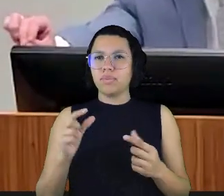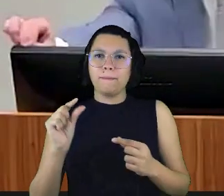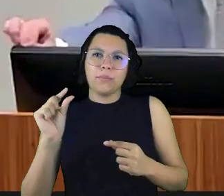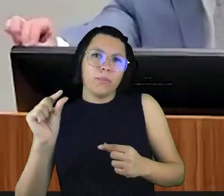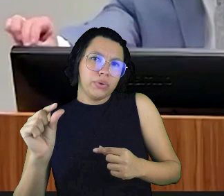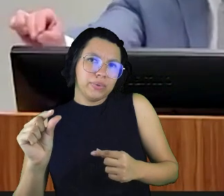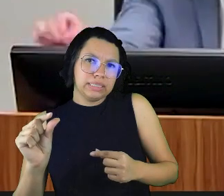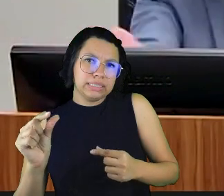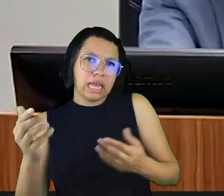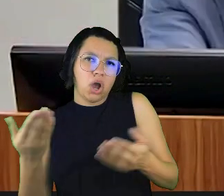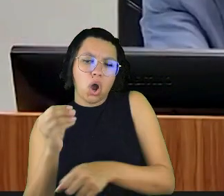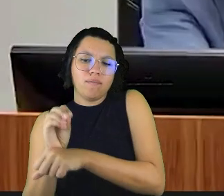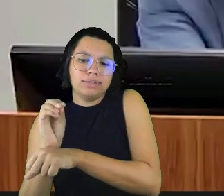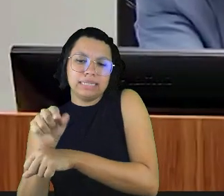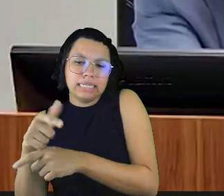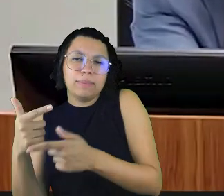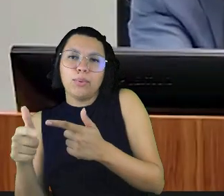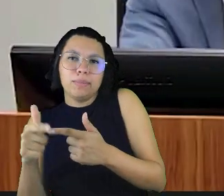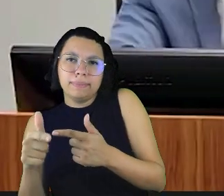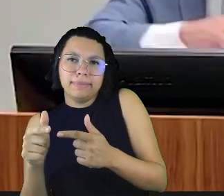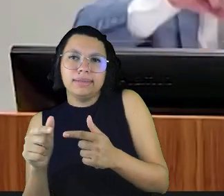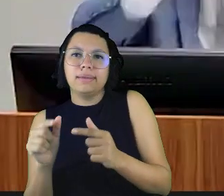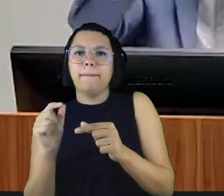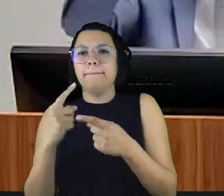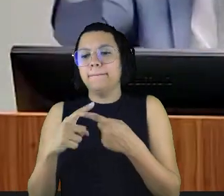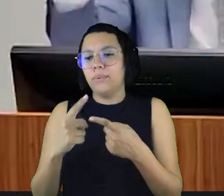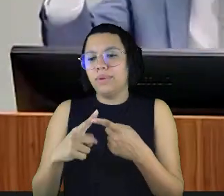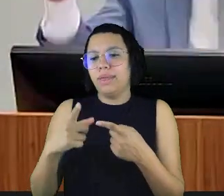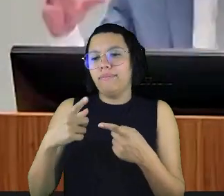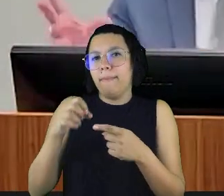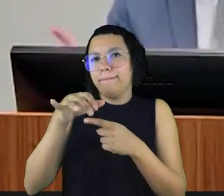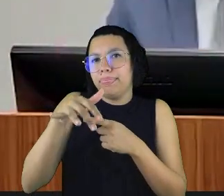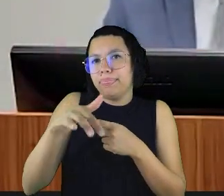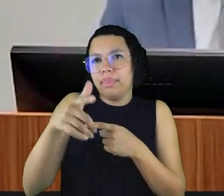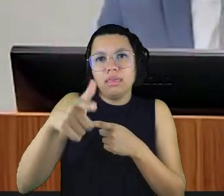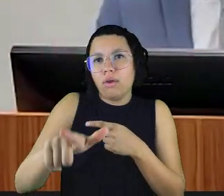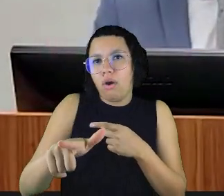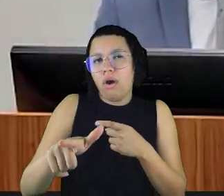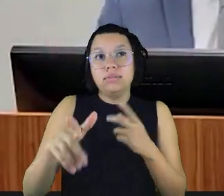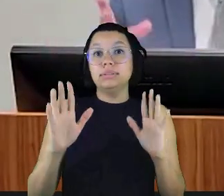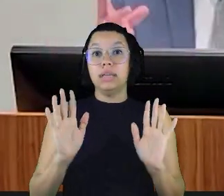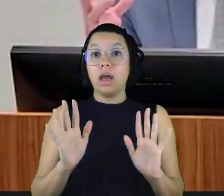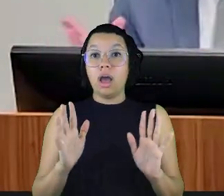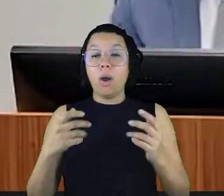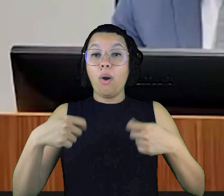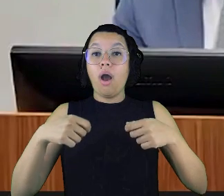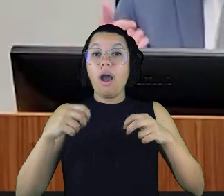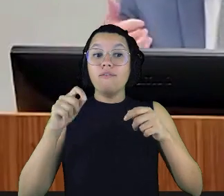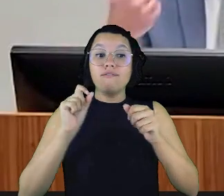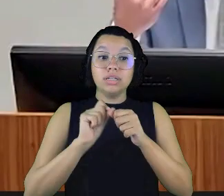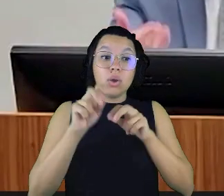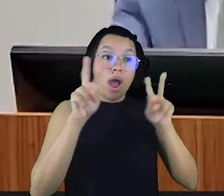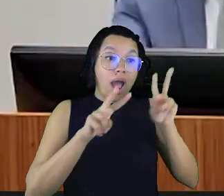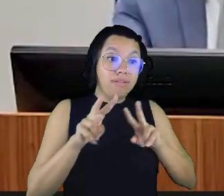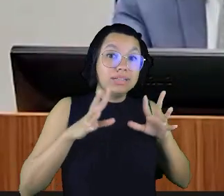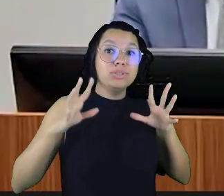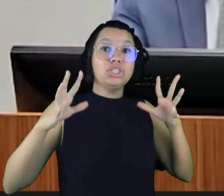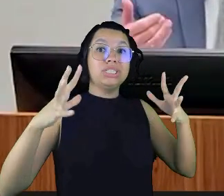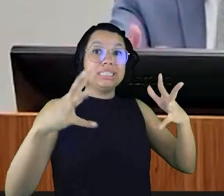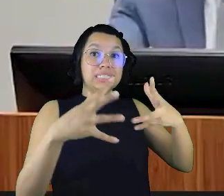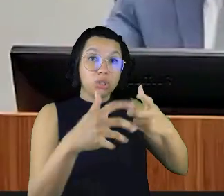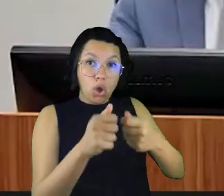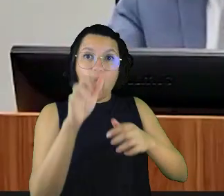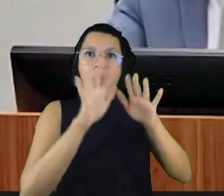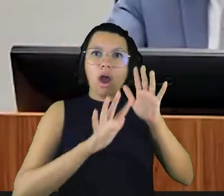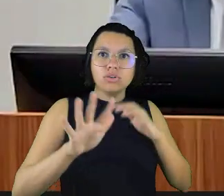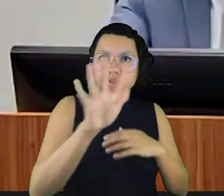desse probleminha, porque vai respingar em outro. Nós precisamos fazer uma revisão paradigmática geral do que nós desejamos